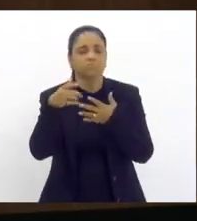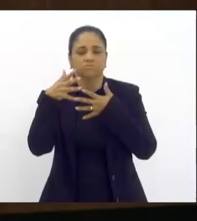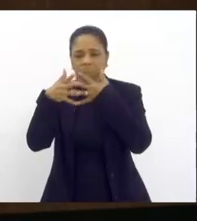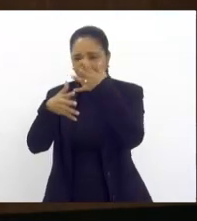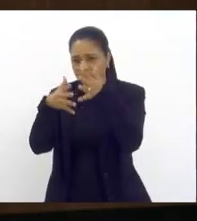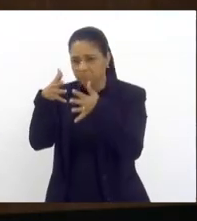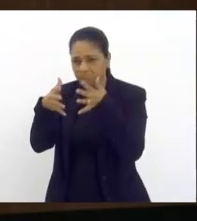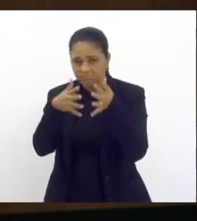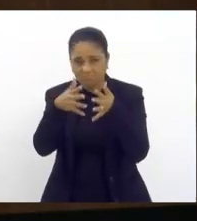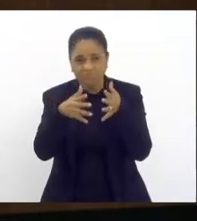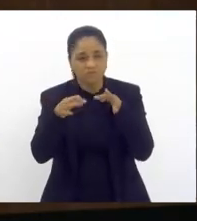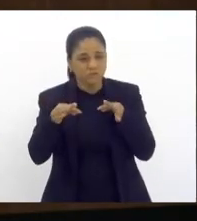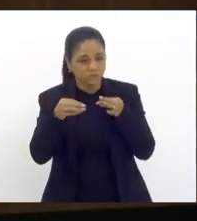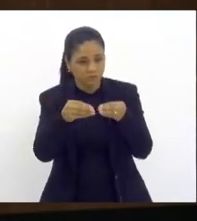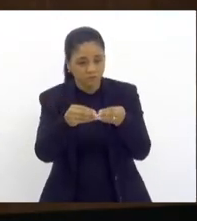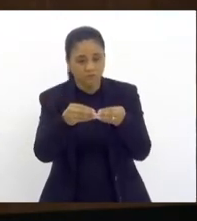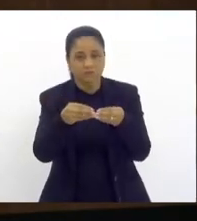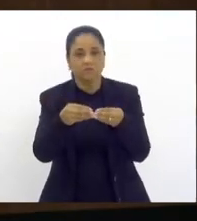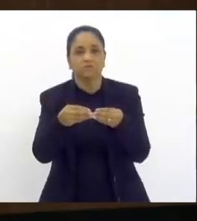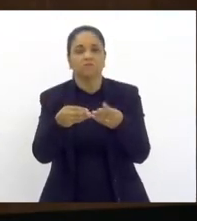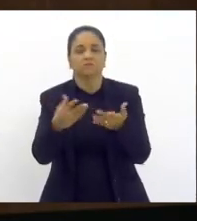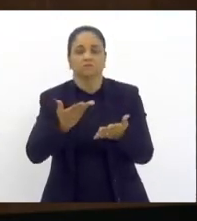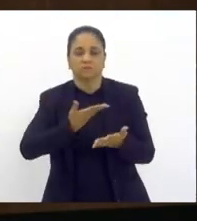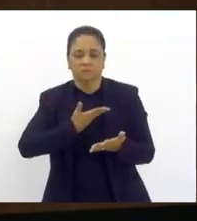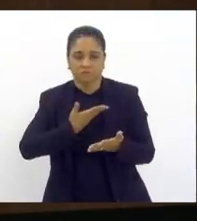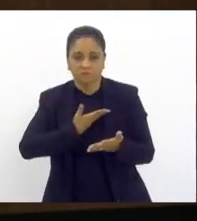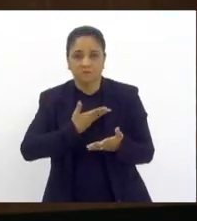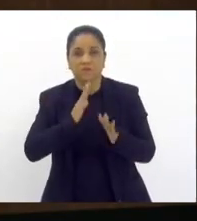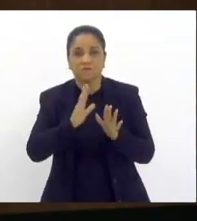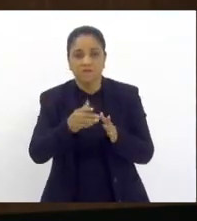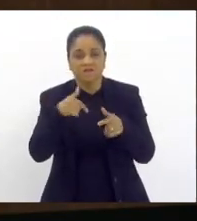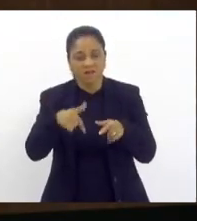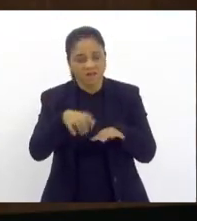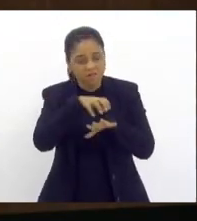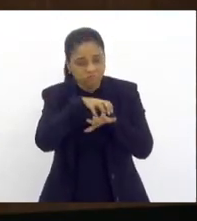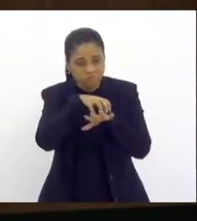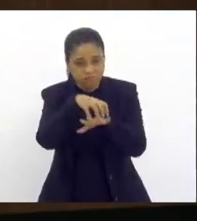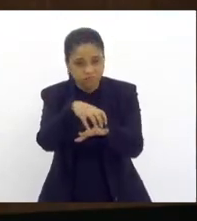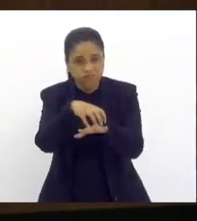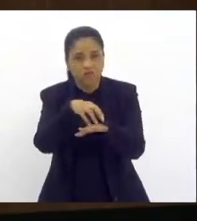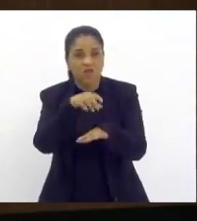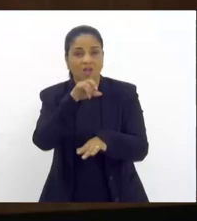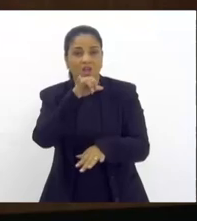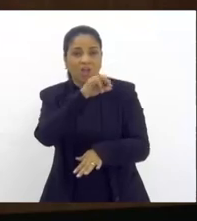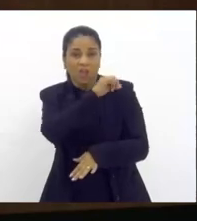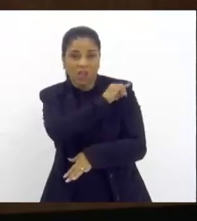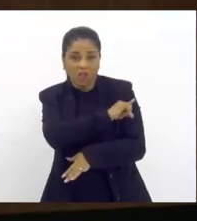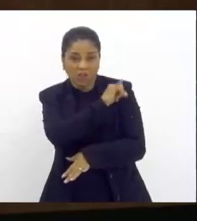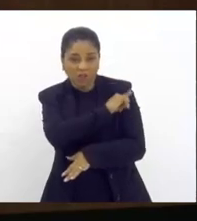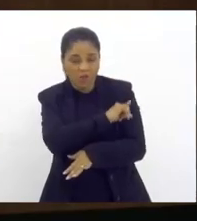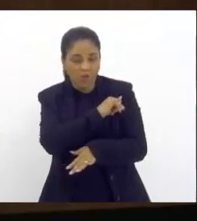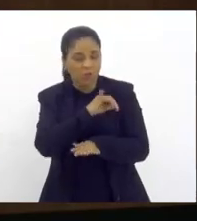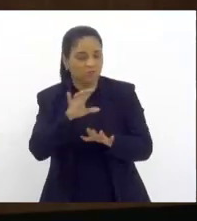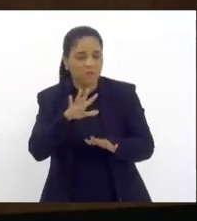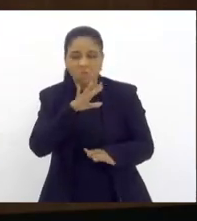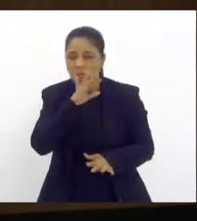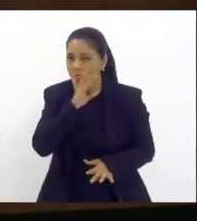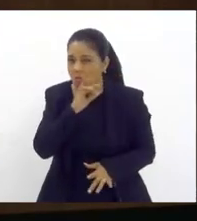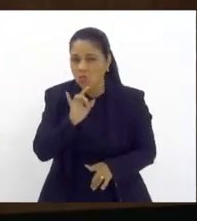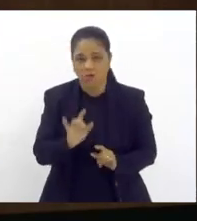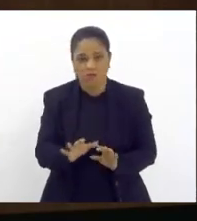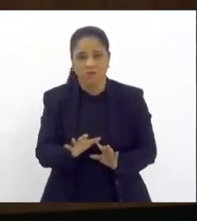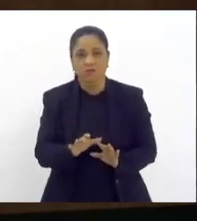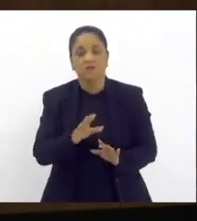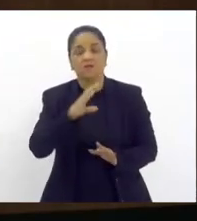de transporte público no Rio de Janeiro é caótico. E nós, quando levantamos a questão dessa CPI, foi através